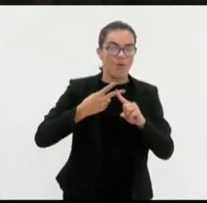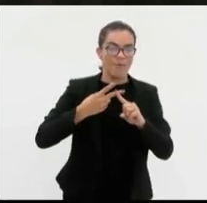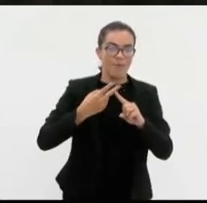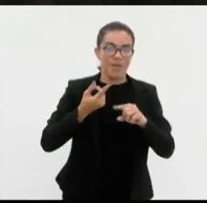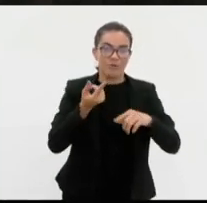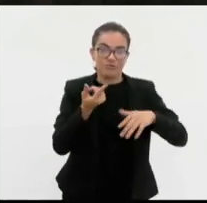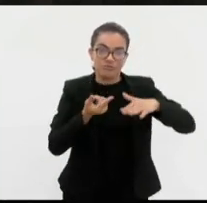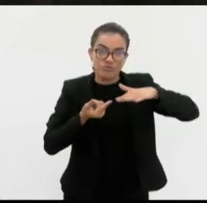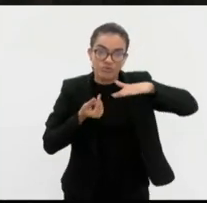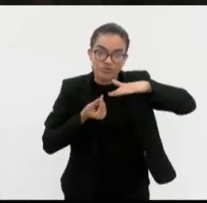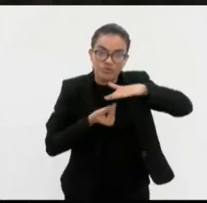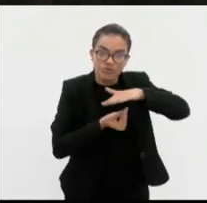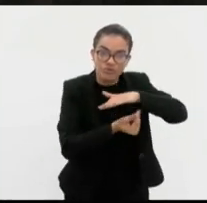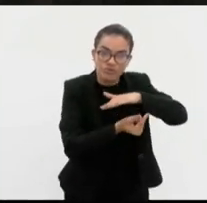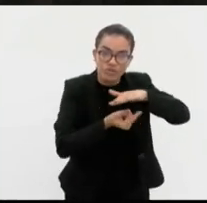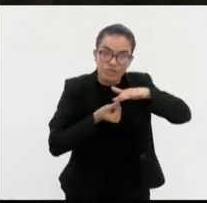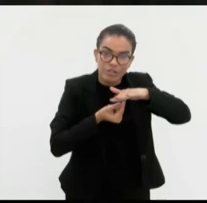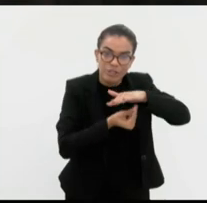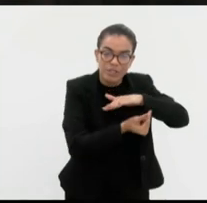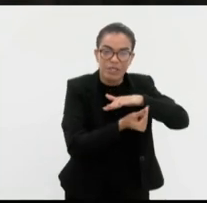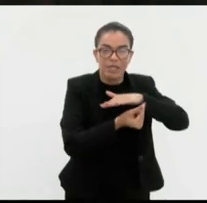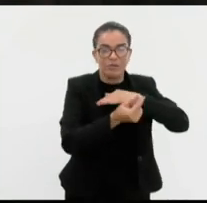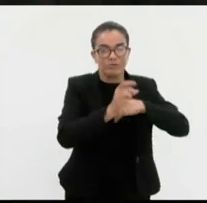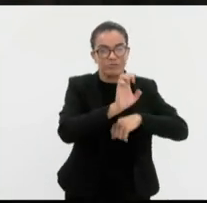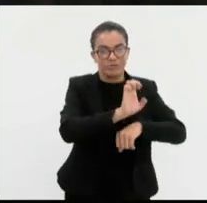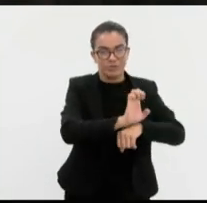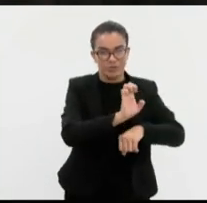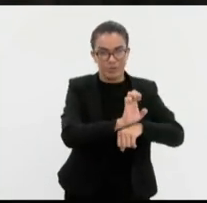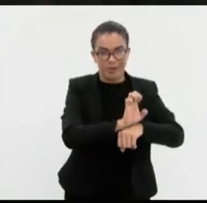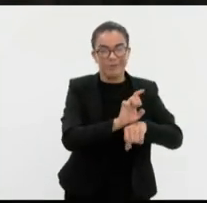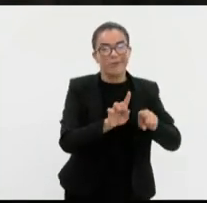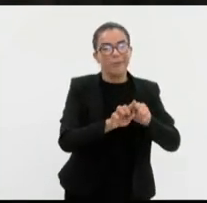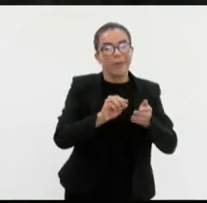e a boa gestão das